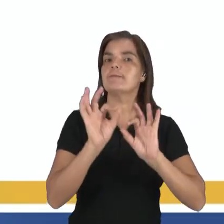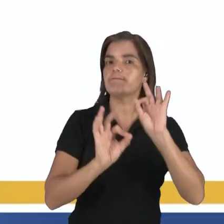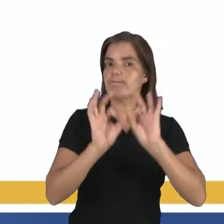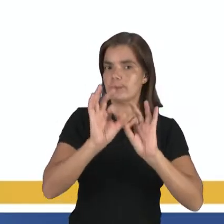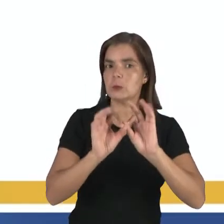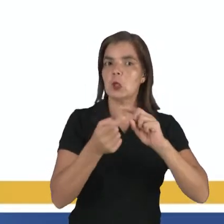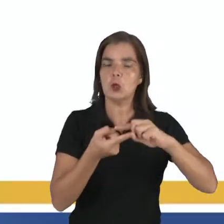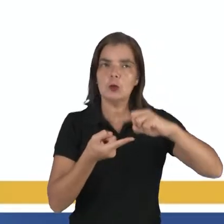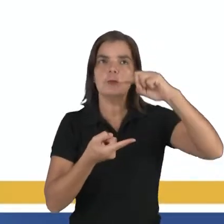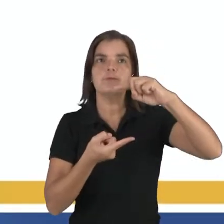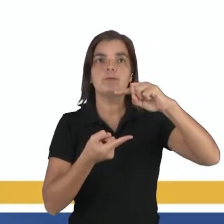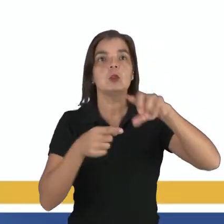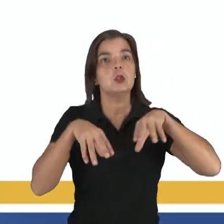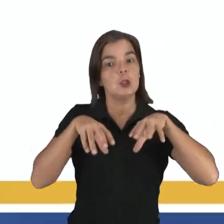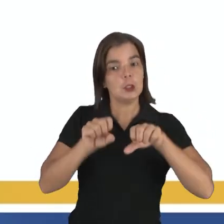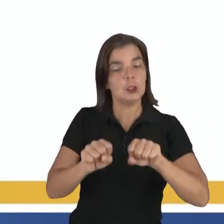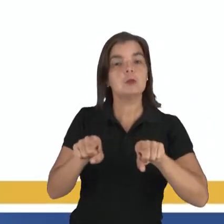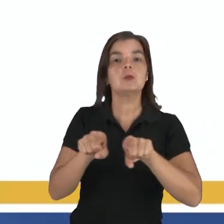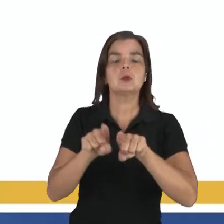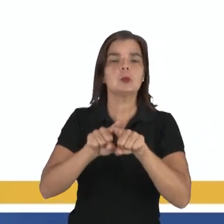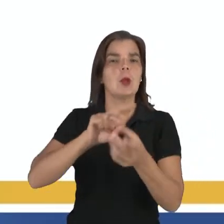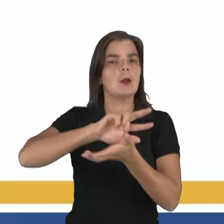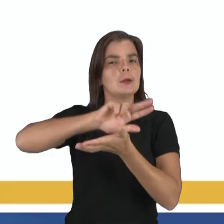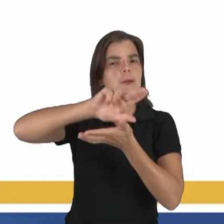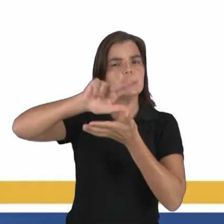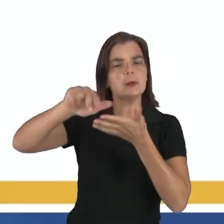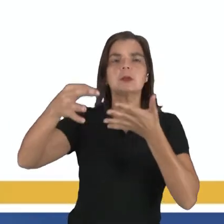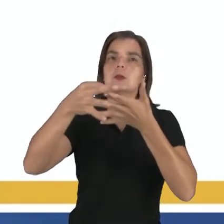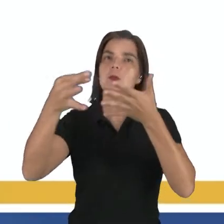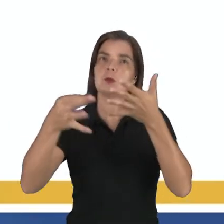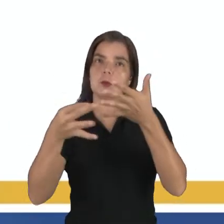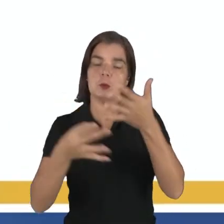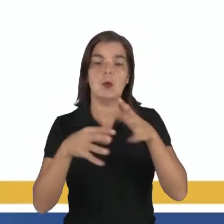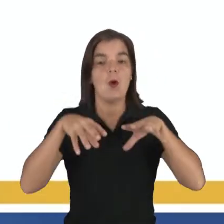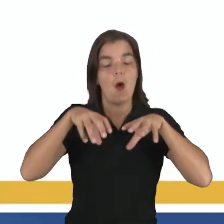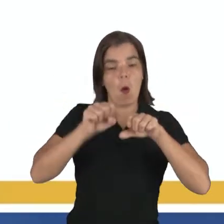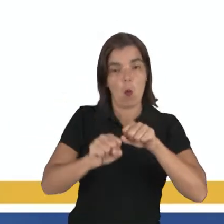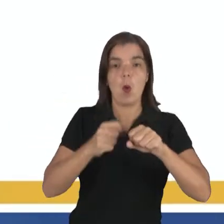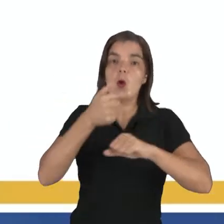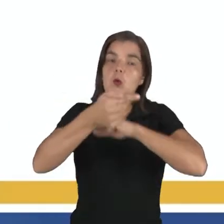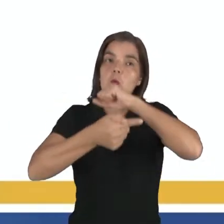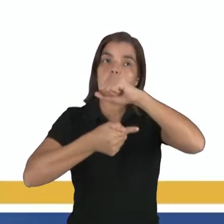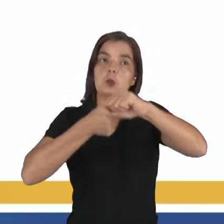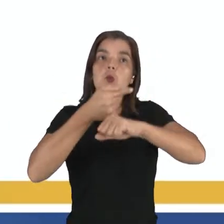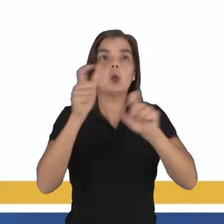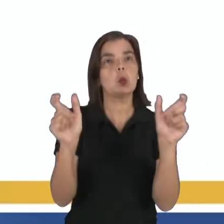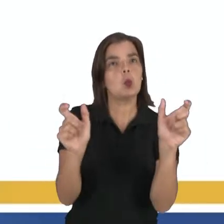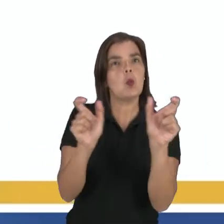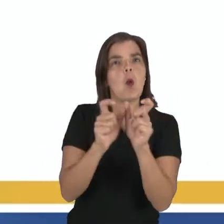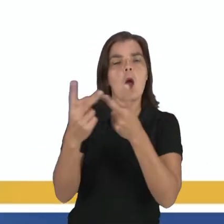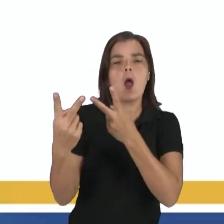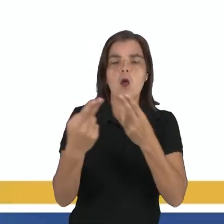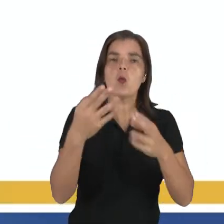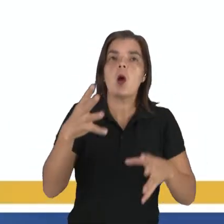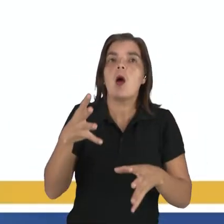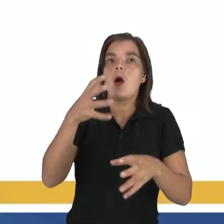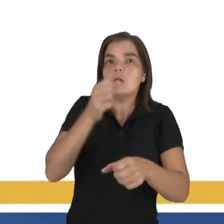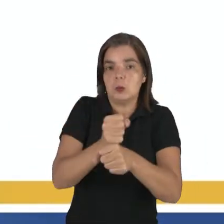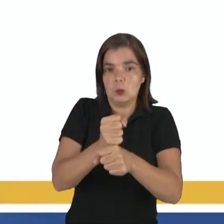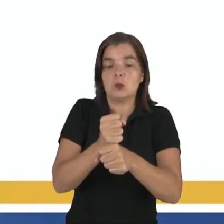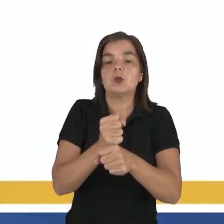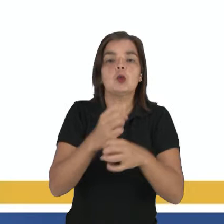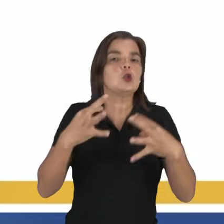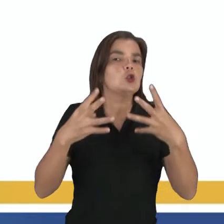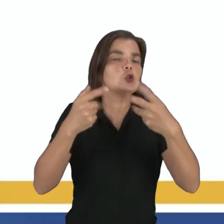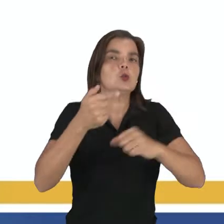no tamanho, na massa e nas demais propriedades. A massa de um átomo composto é igual à soma das